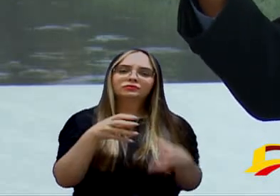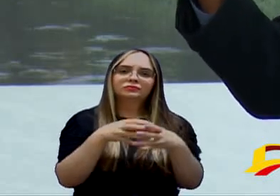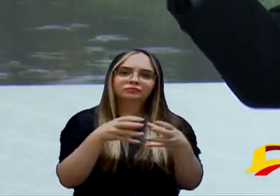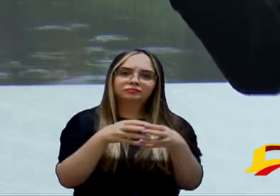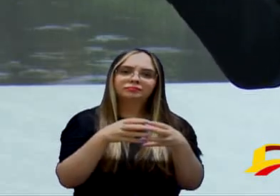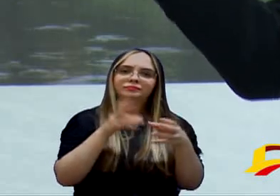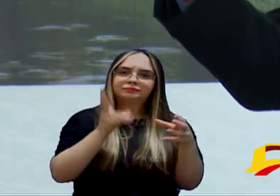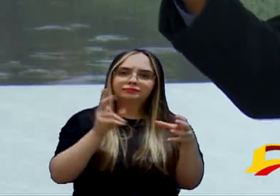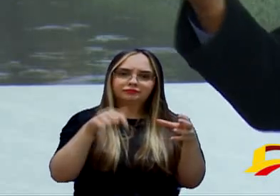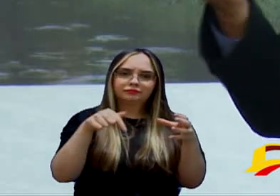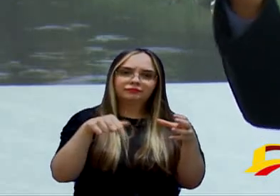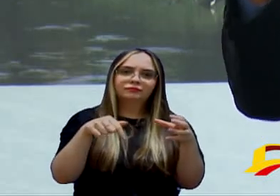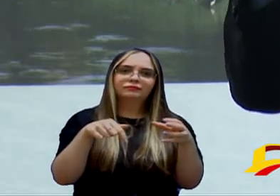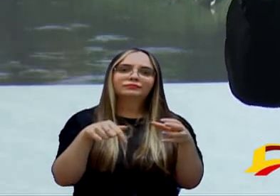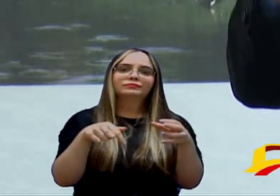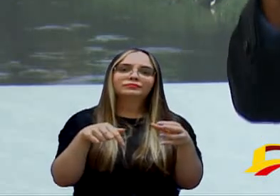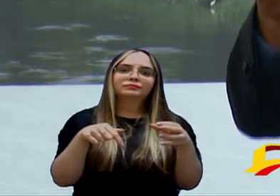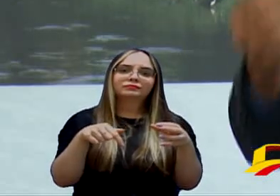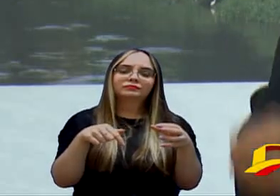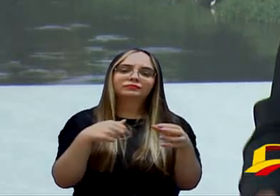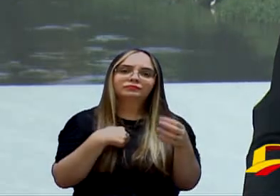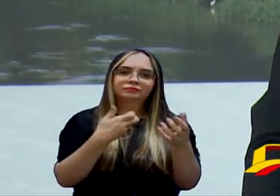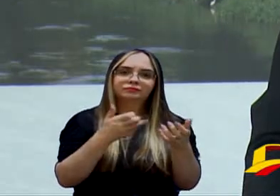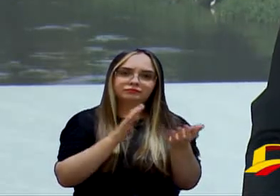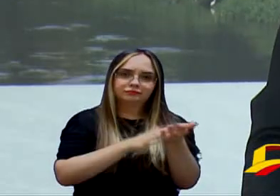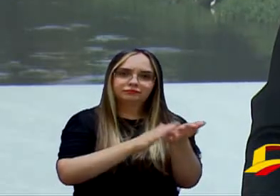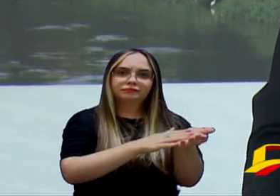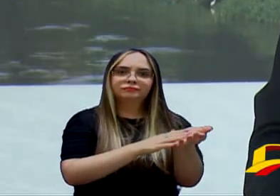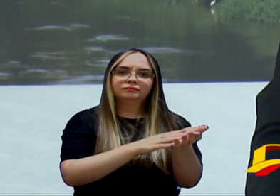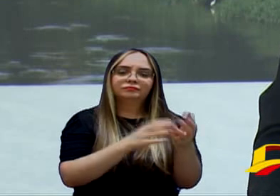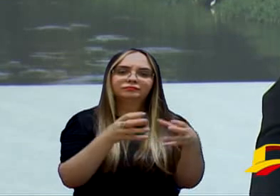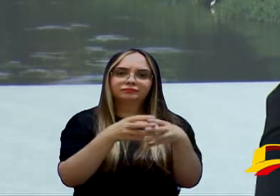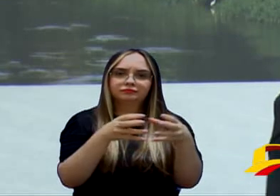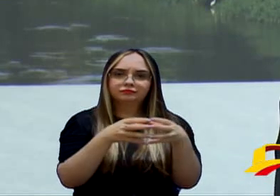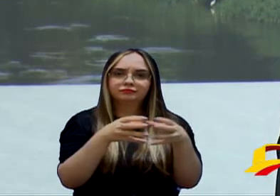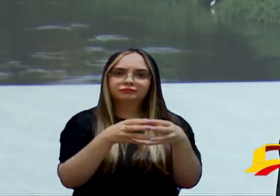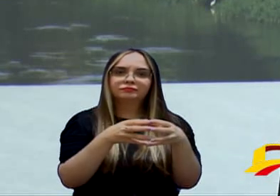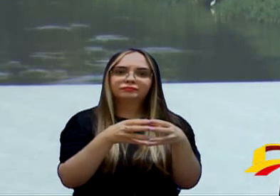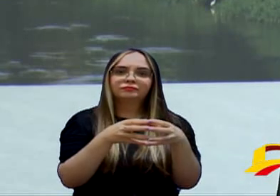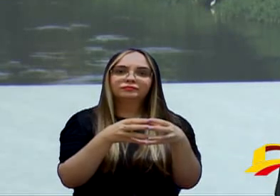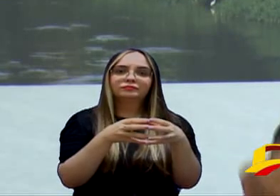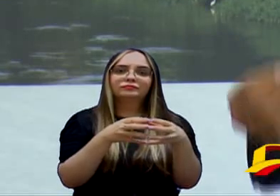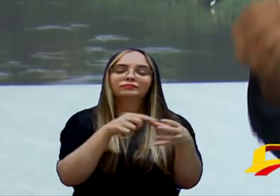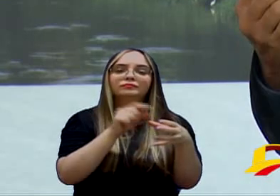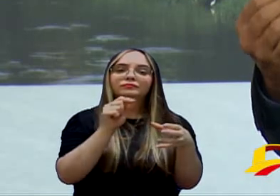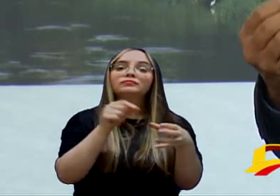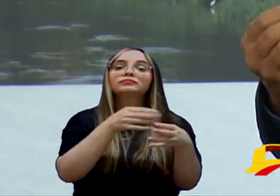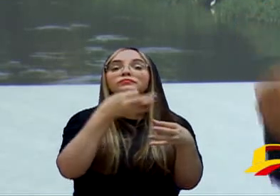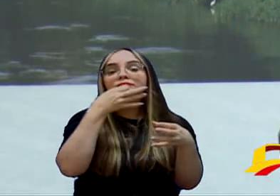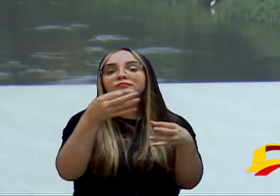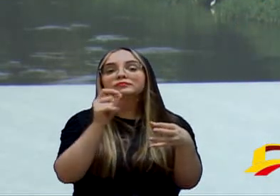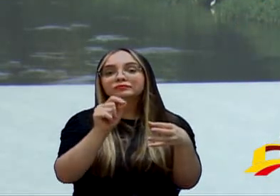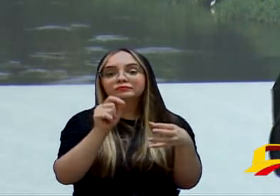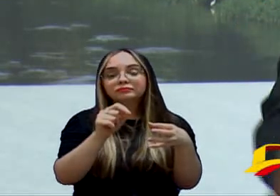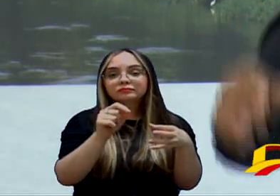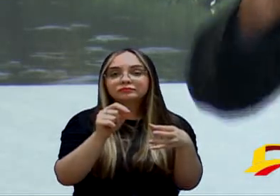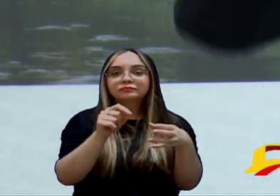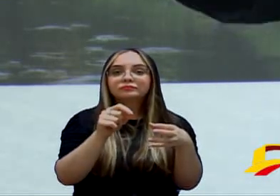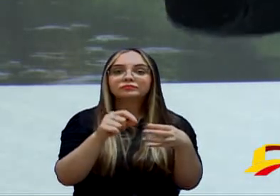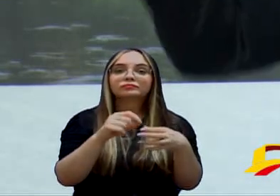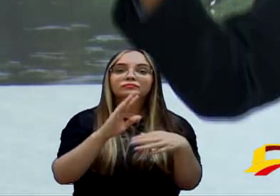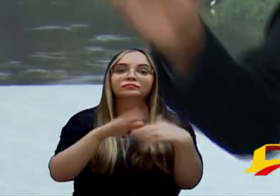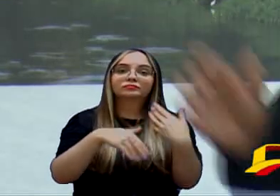Presidente aqui nessa casa de leis que eu quero parabenizar esta comissão que sugeriu que após